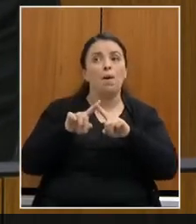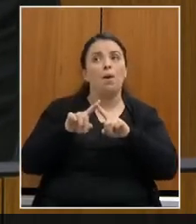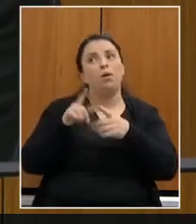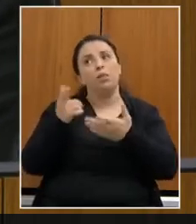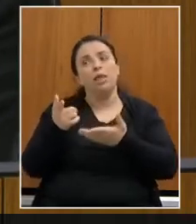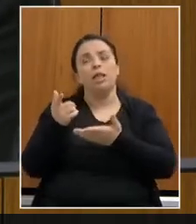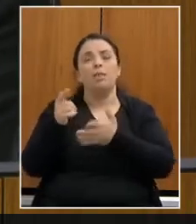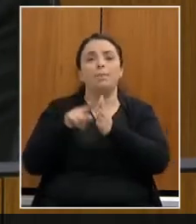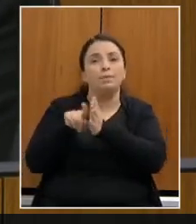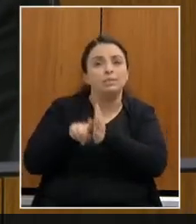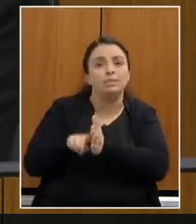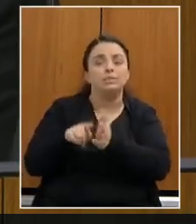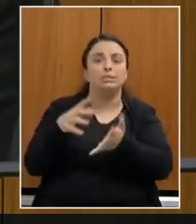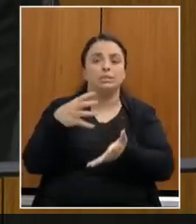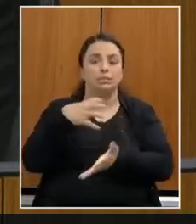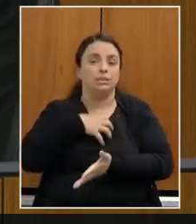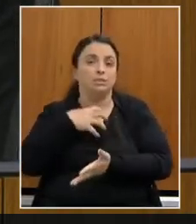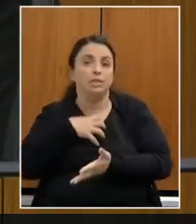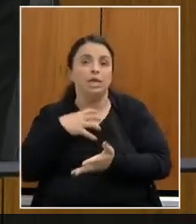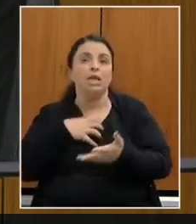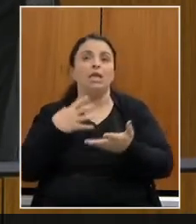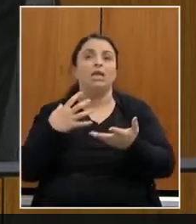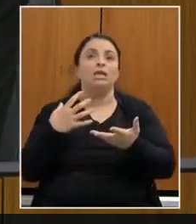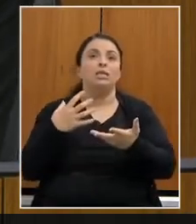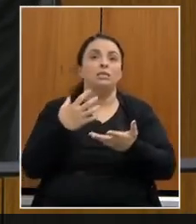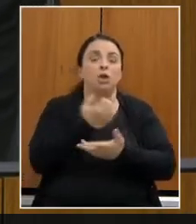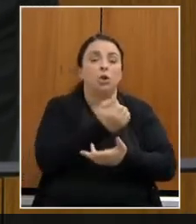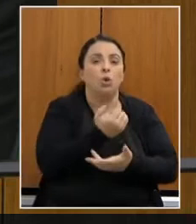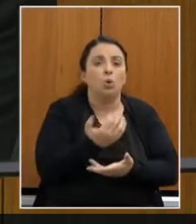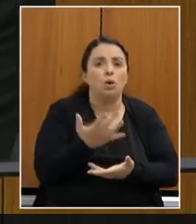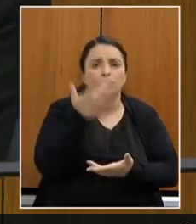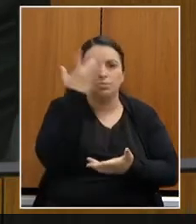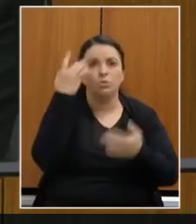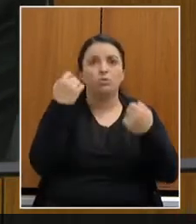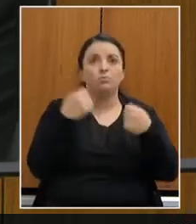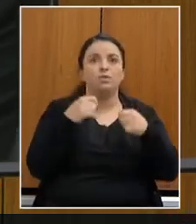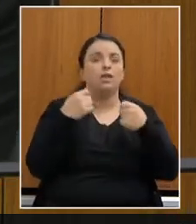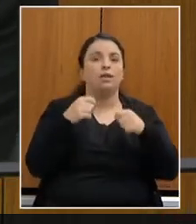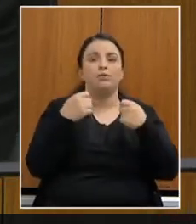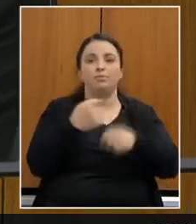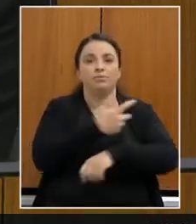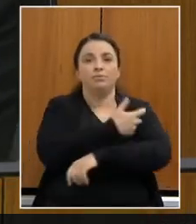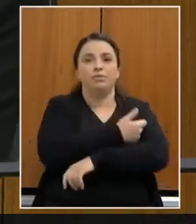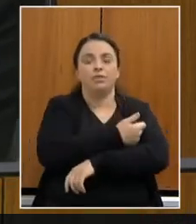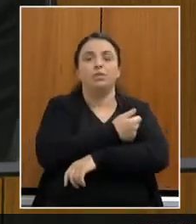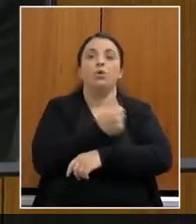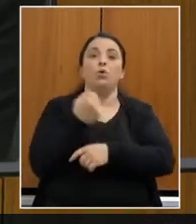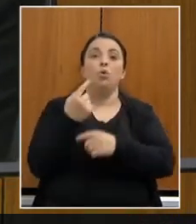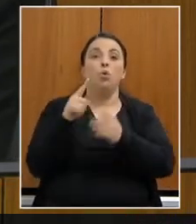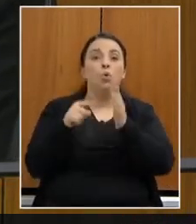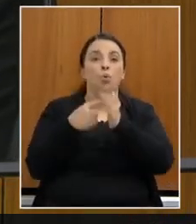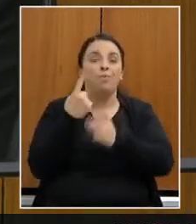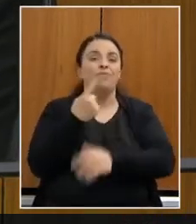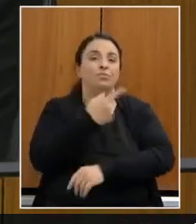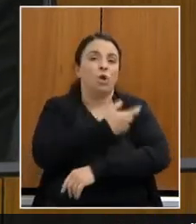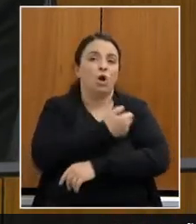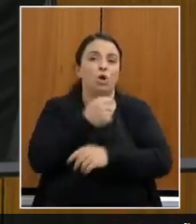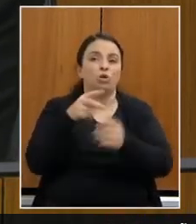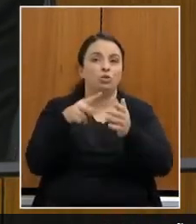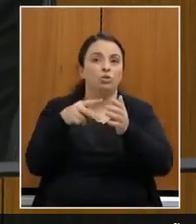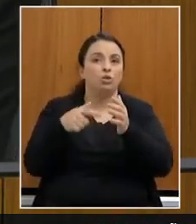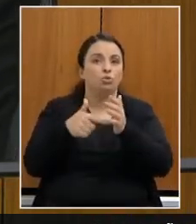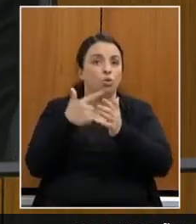ciência necessidade de vacinação anual uma dose duas doses três doses ou seja um processo ainda